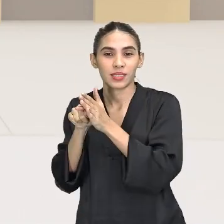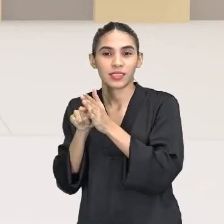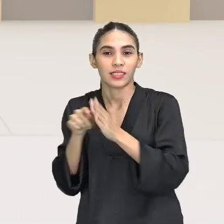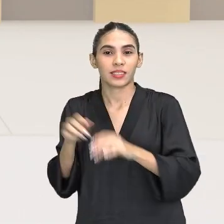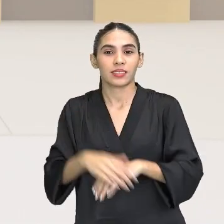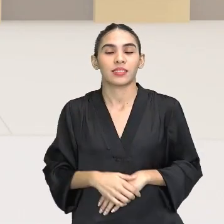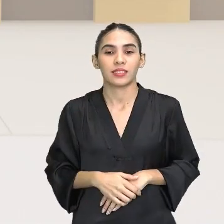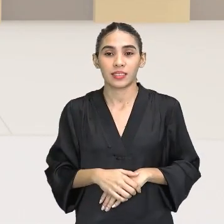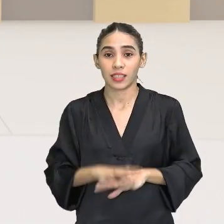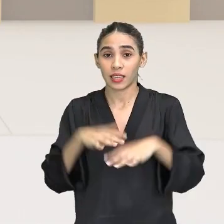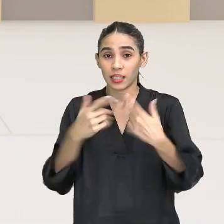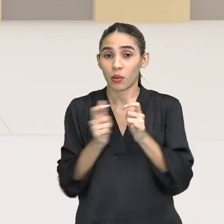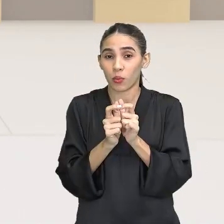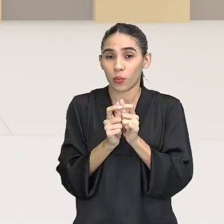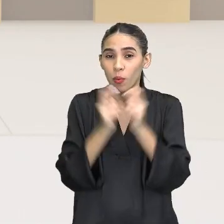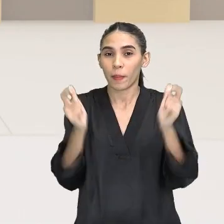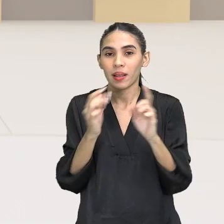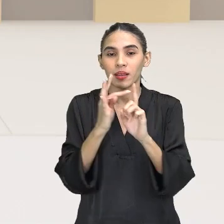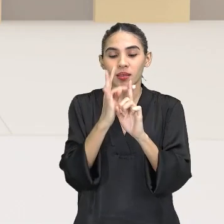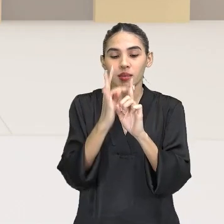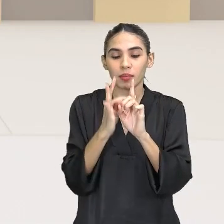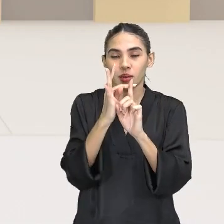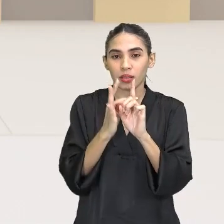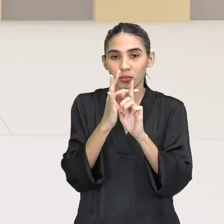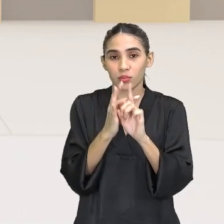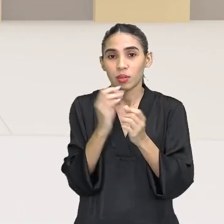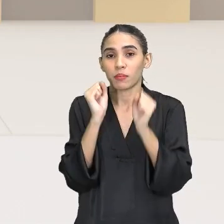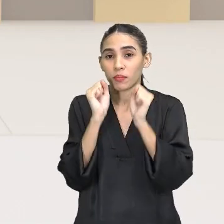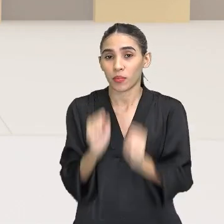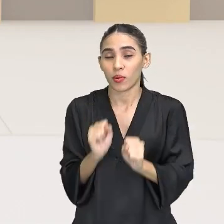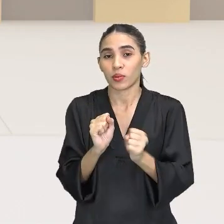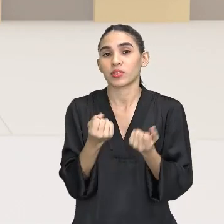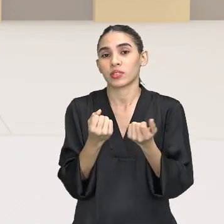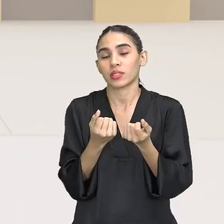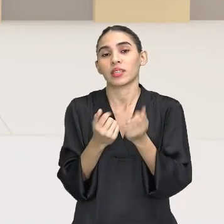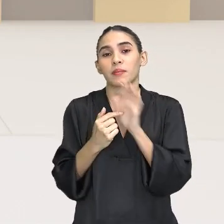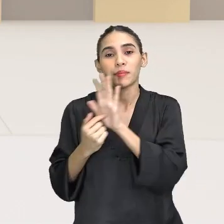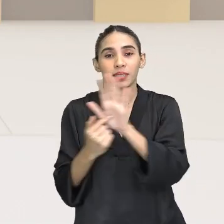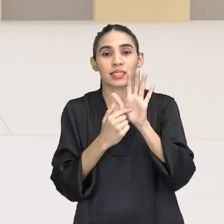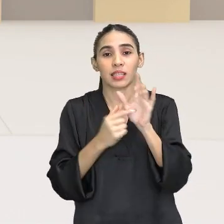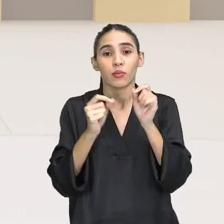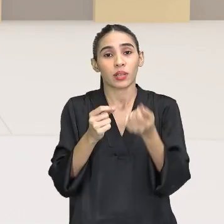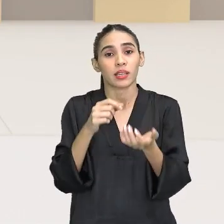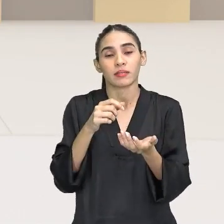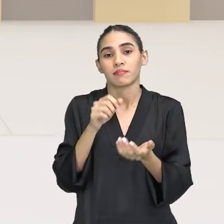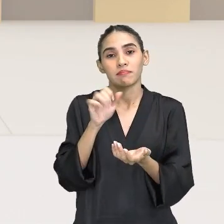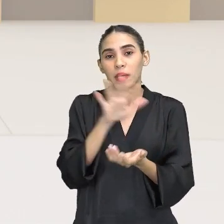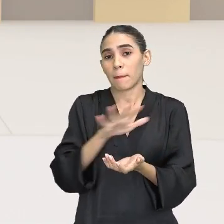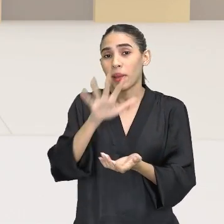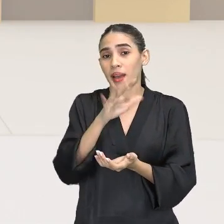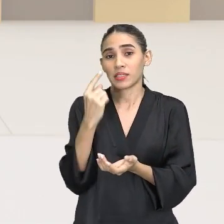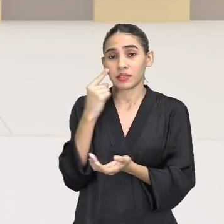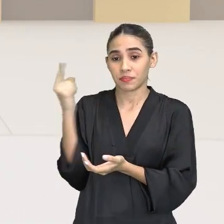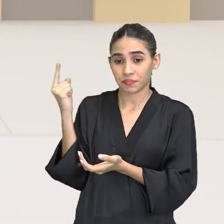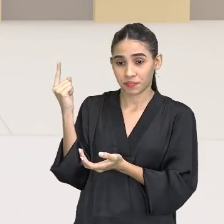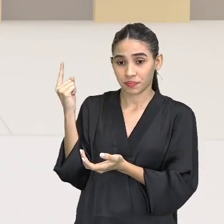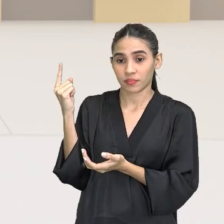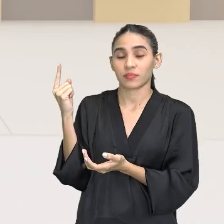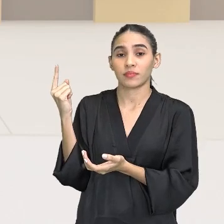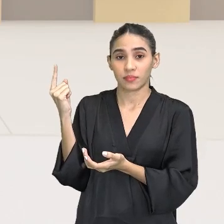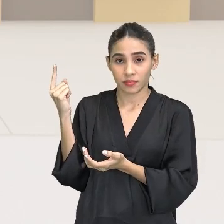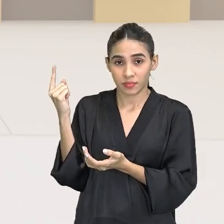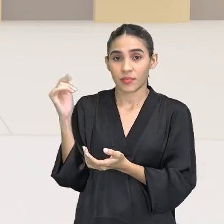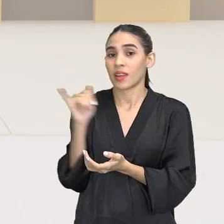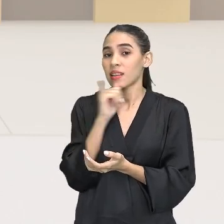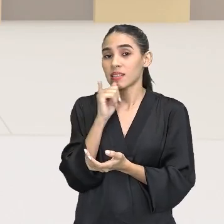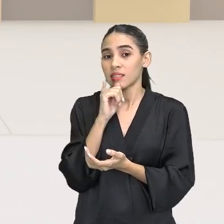Então esse aumento aí na temperatura do planeta pode trazer cenários como esses que a gente tem observado aí nessas imagens, né?